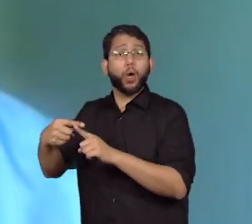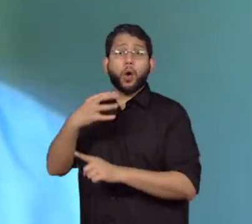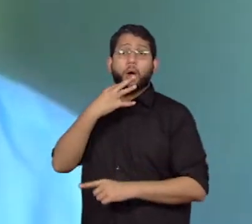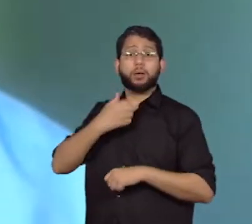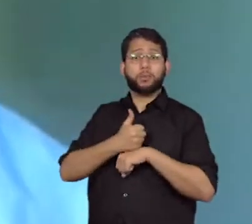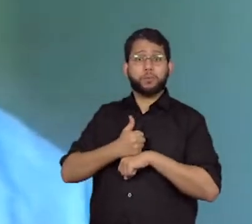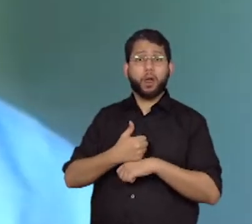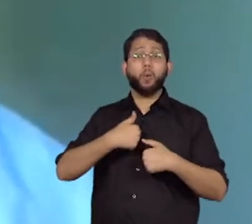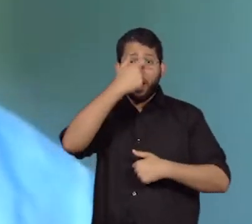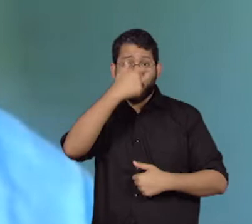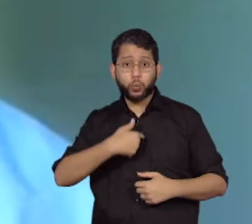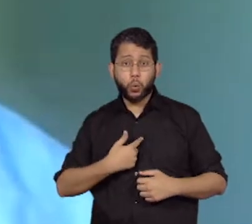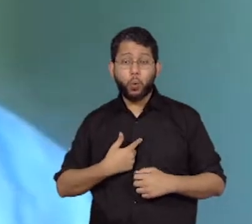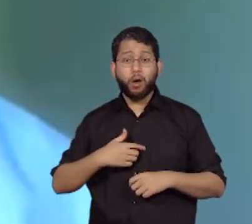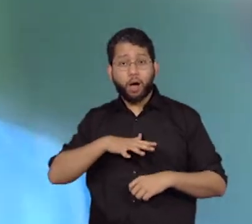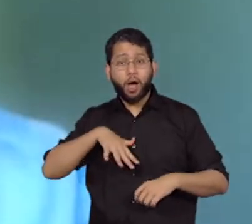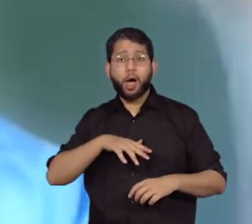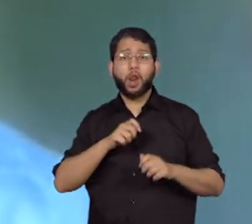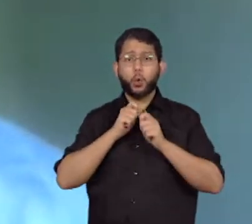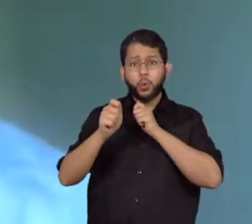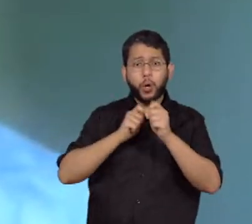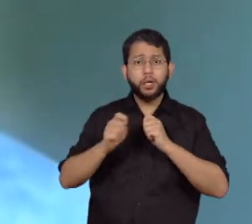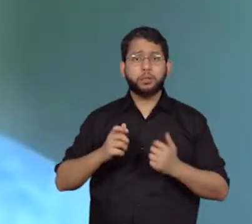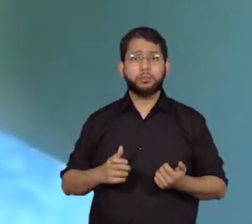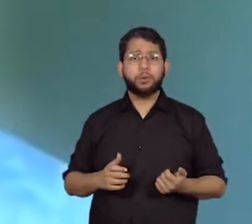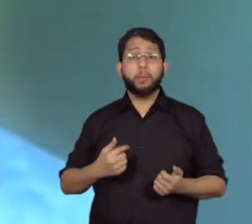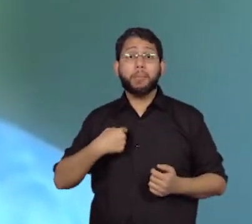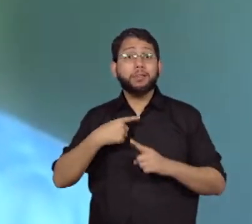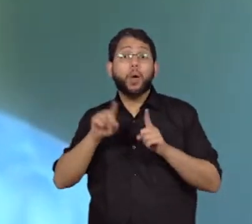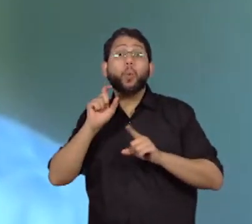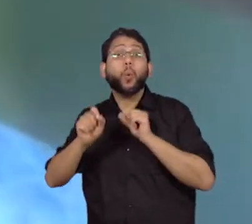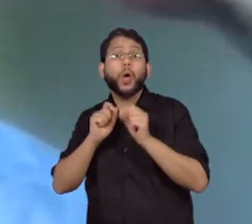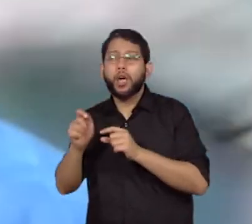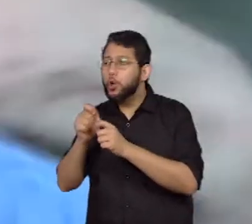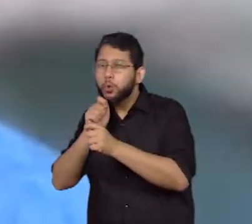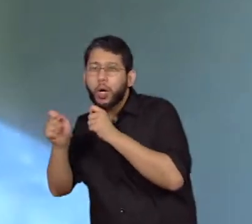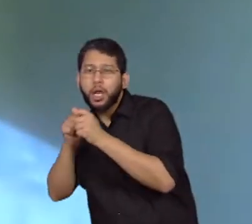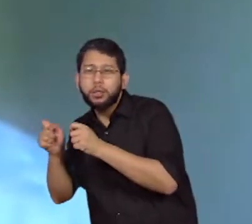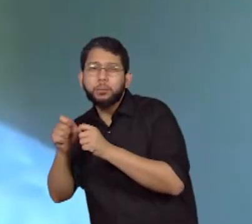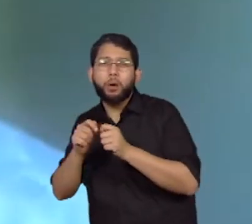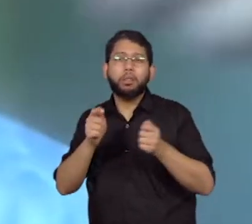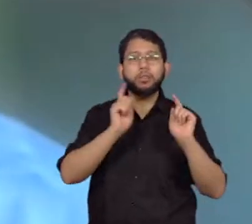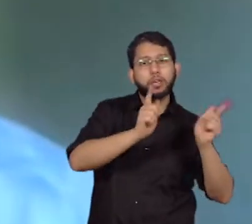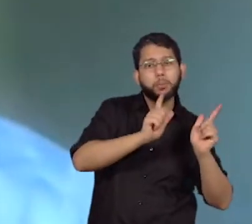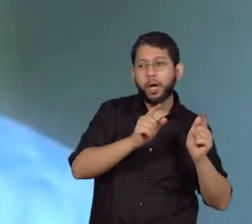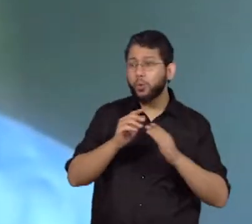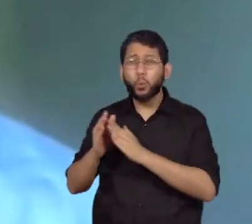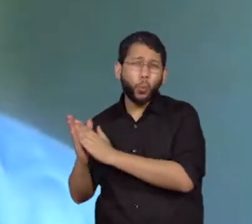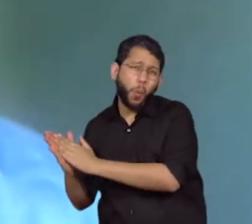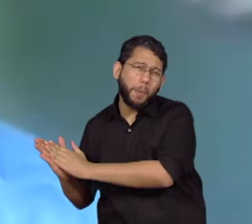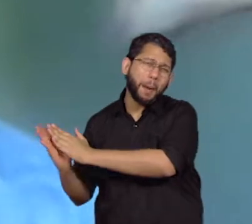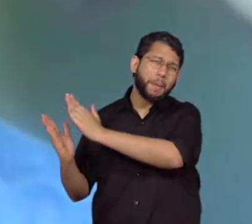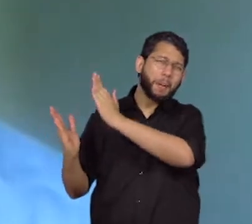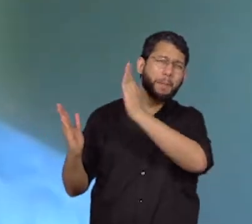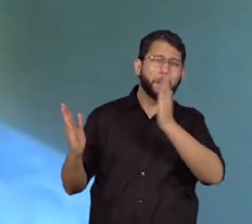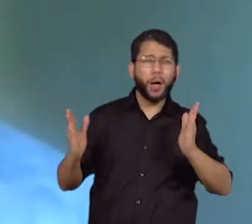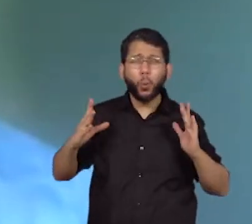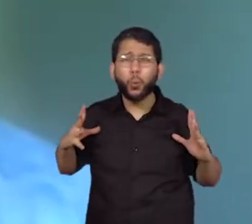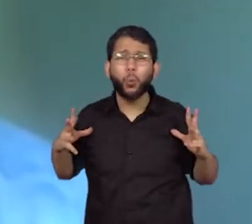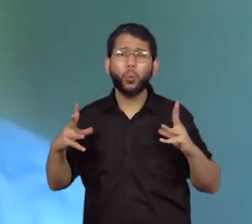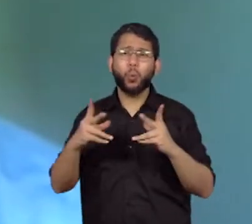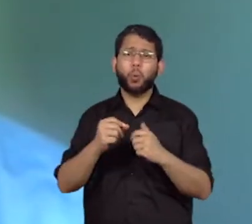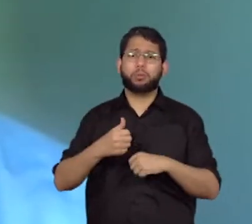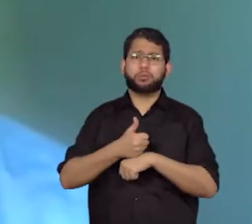jornalista, mas do entretenimento ao jornalismo. As plataformas digitais, as mídias digitais te